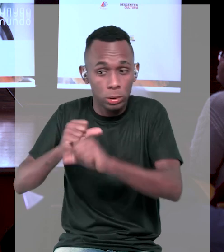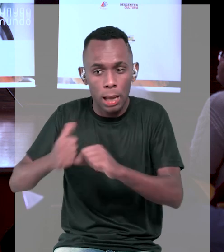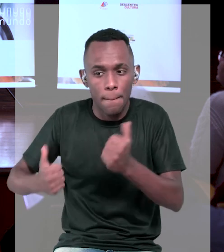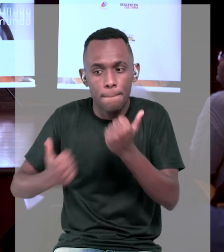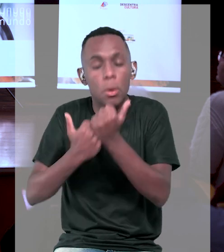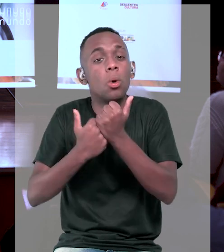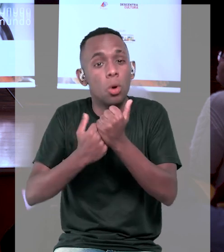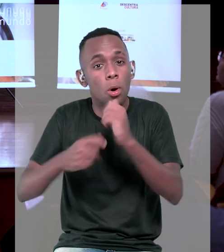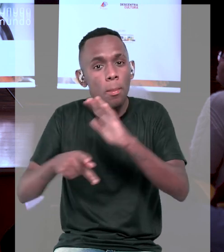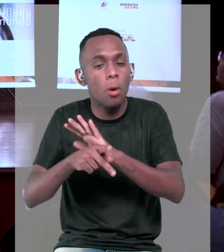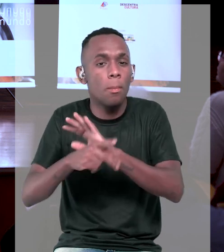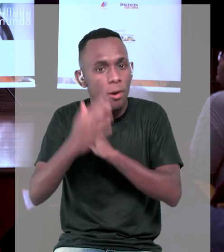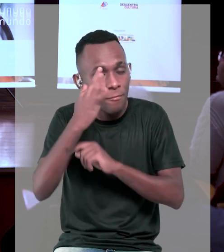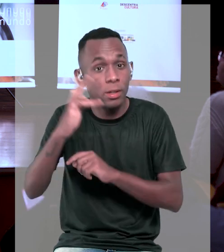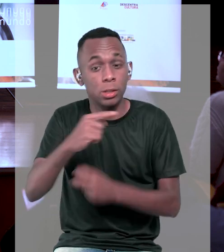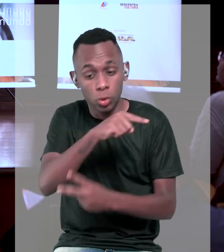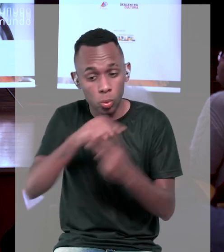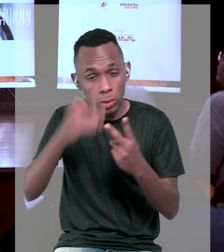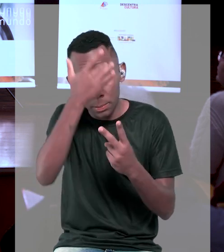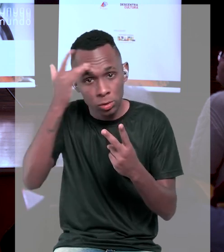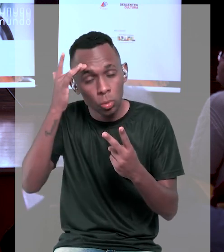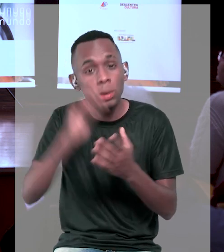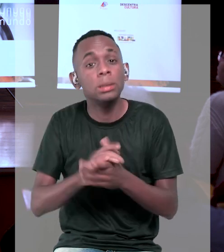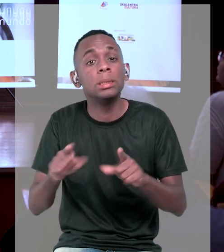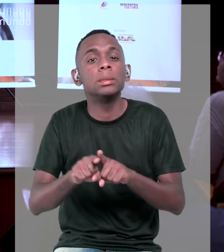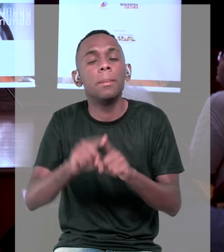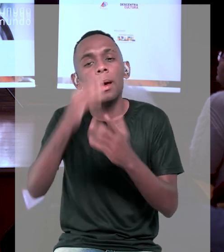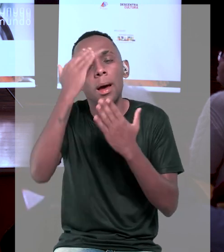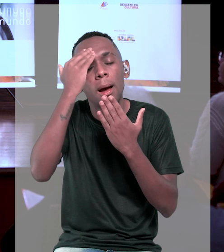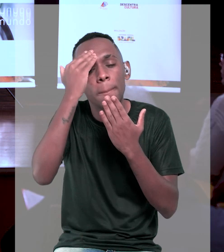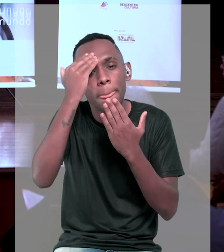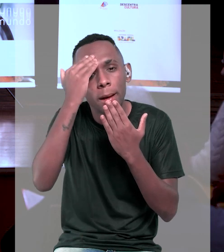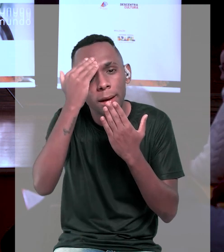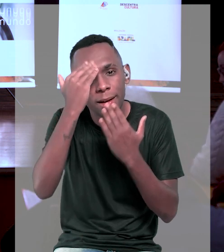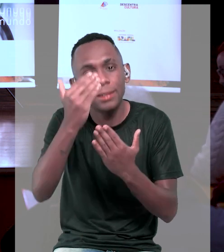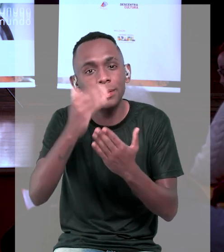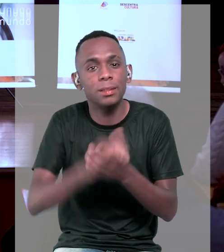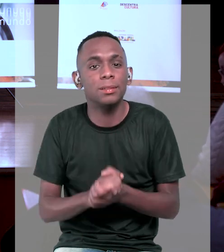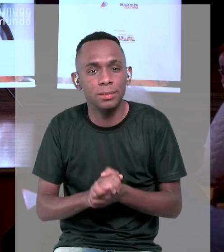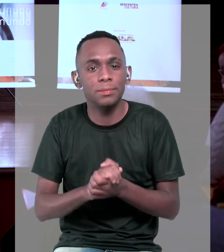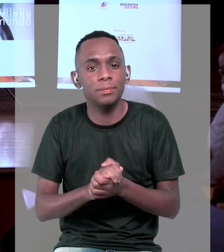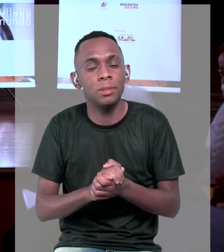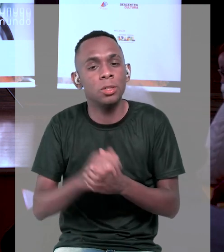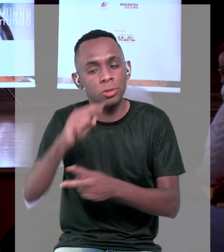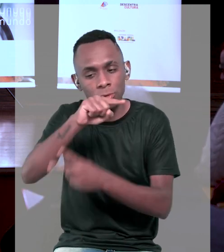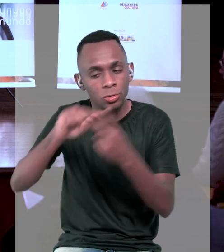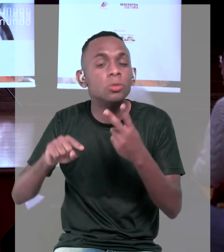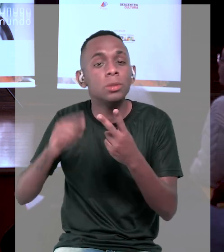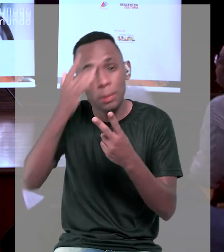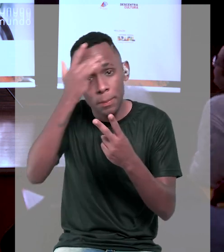França, virão 2 franceses aqui, e agradeço já que entrou o Manelzinho Bernardes e a Verinha,